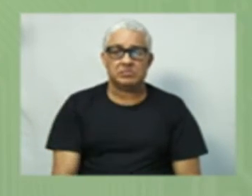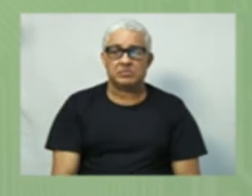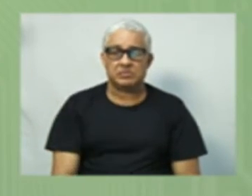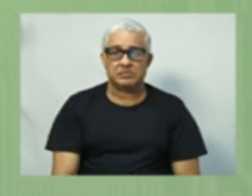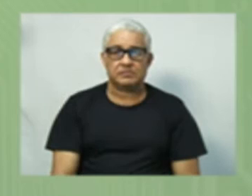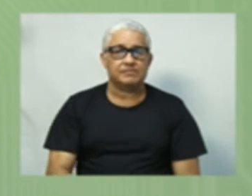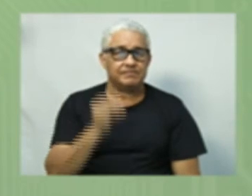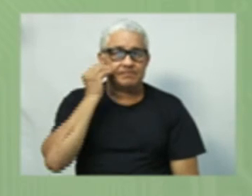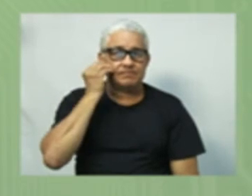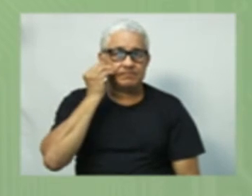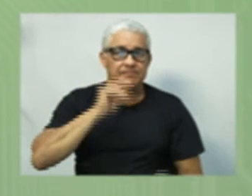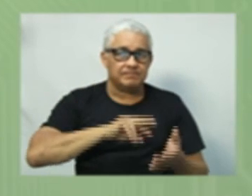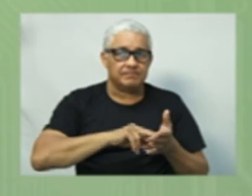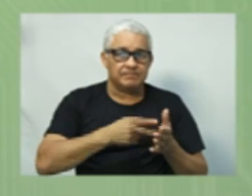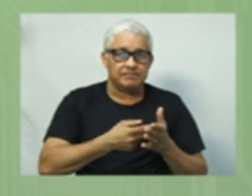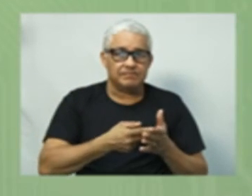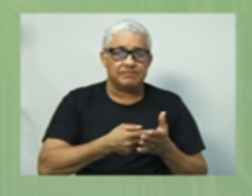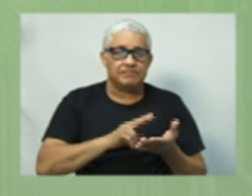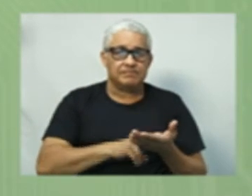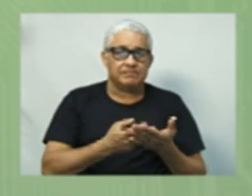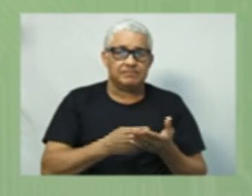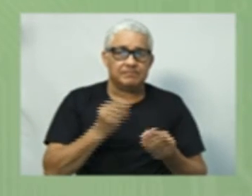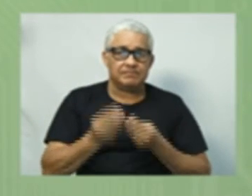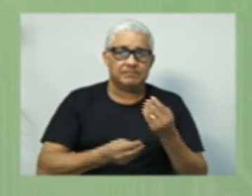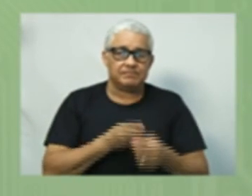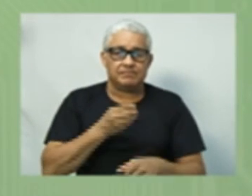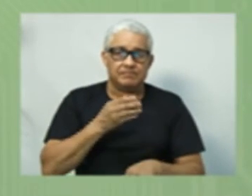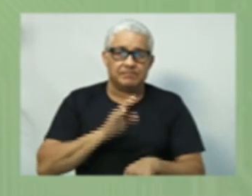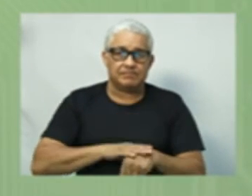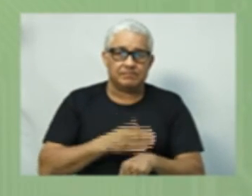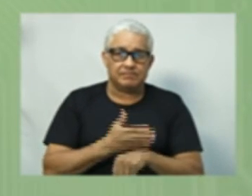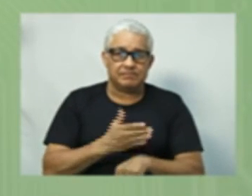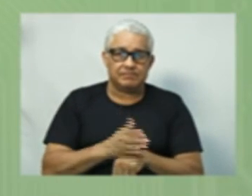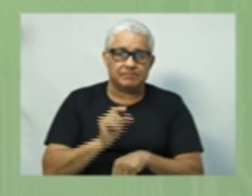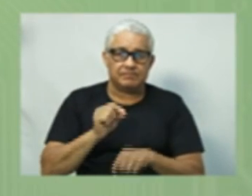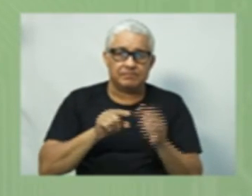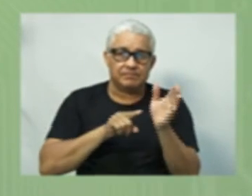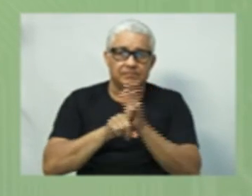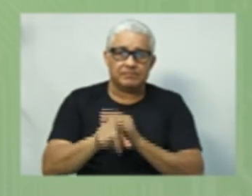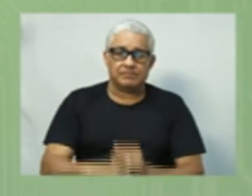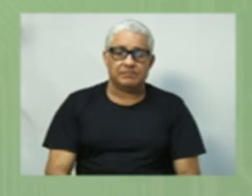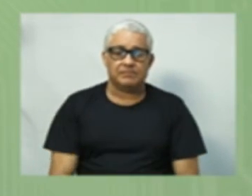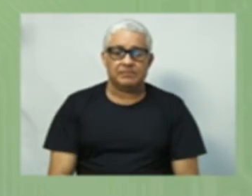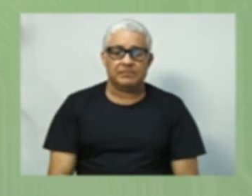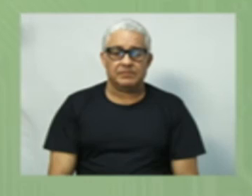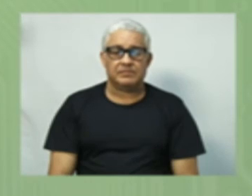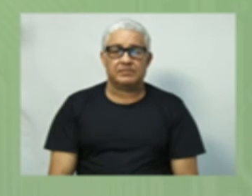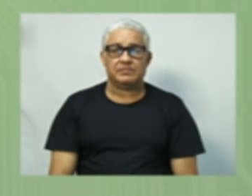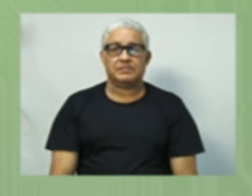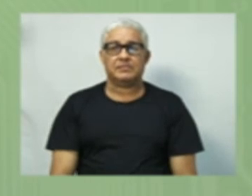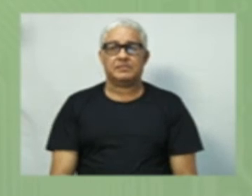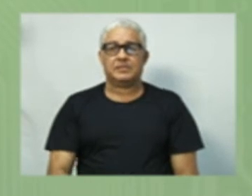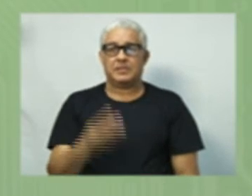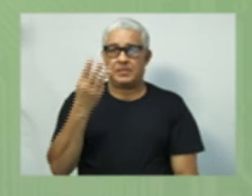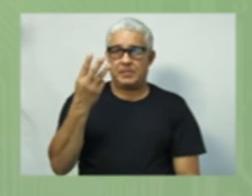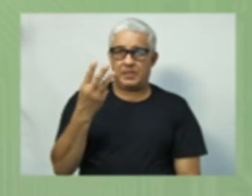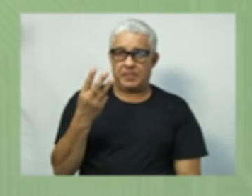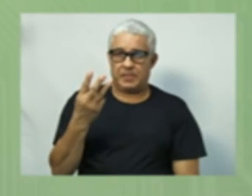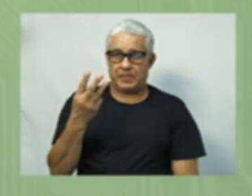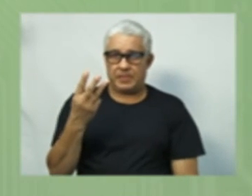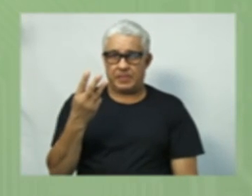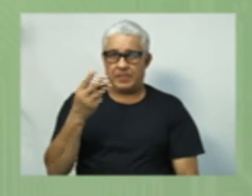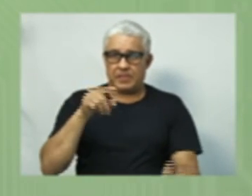tentar traduzir na prática. E o que é essa questão? A questão 3,